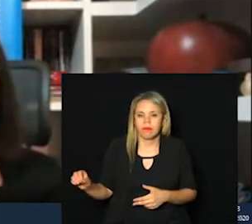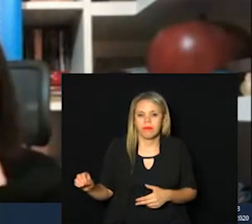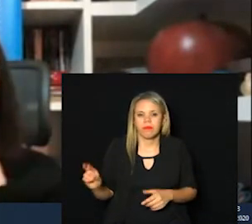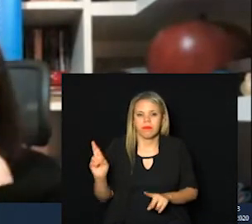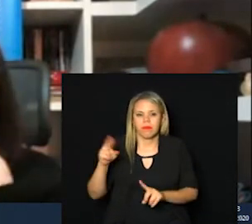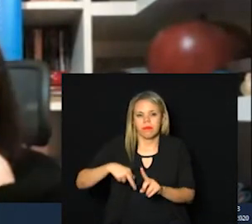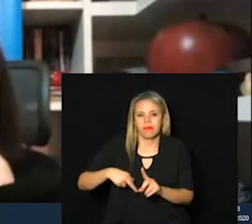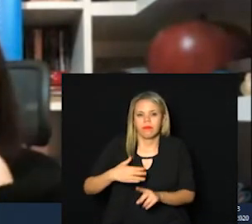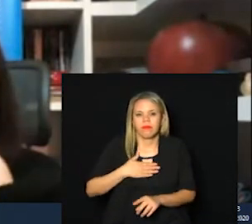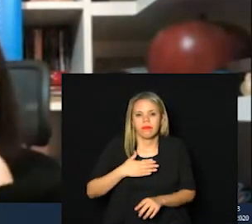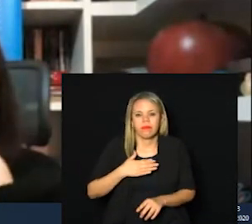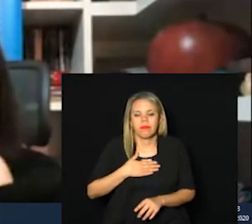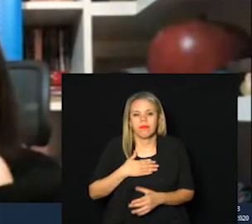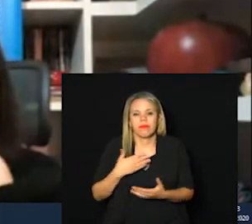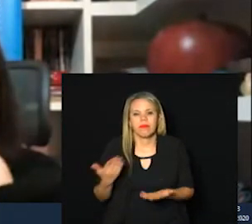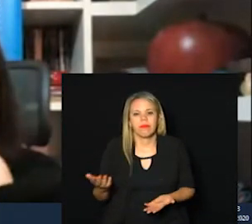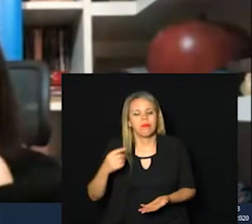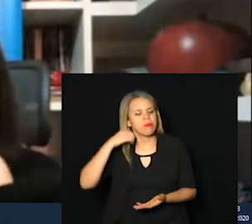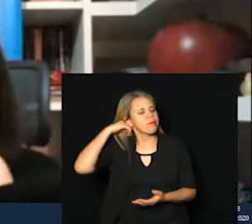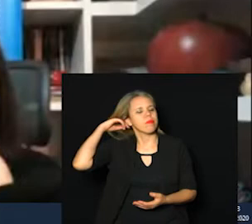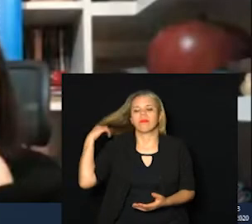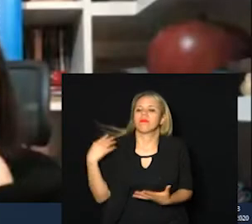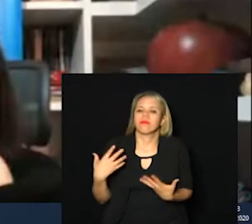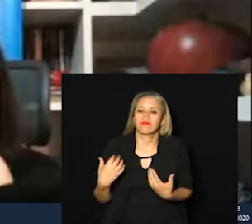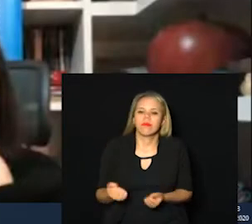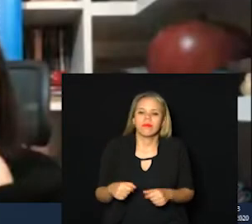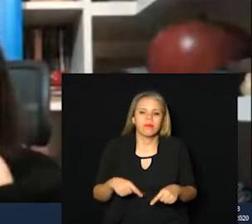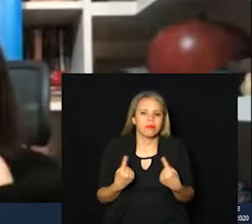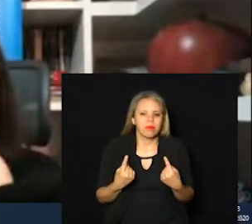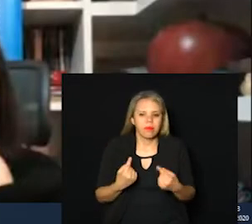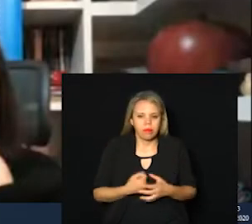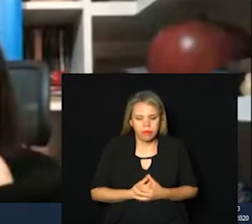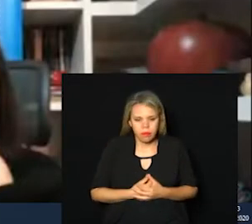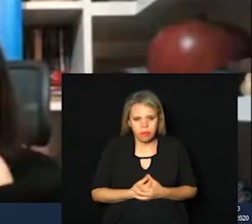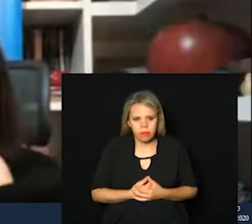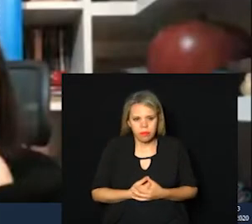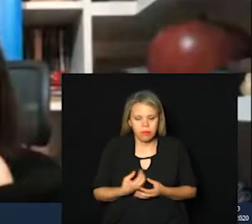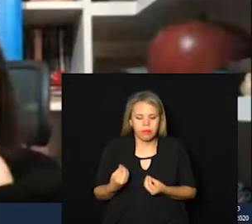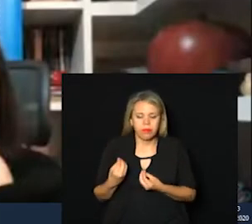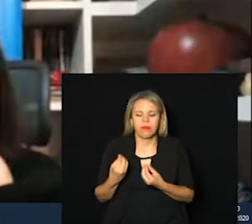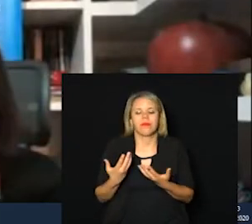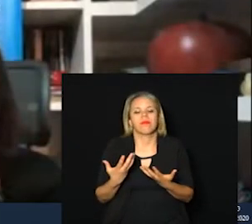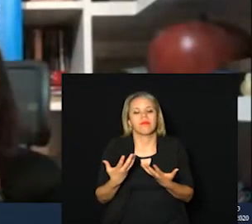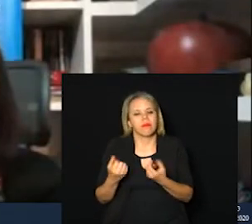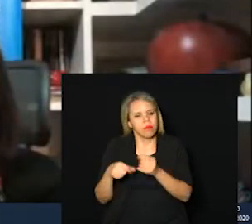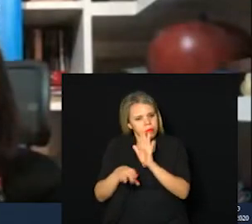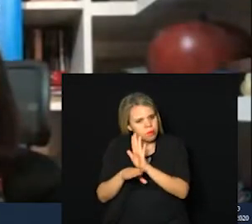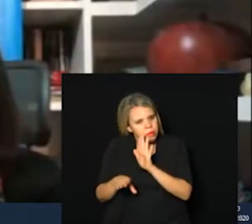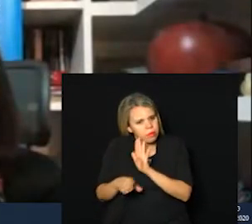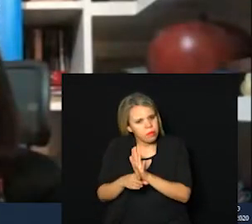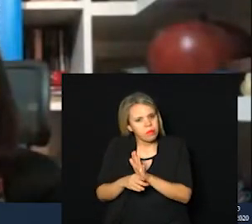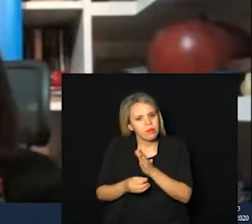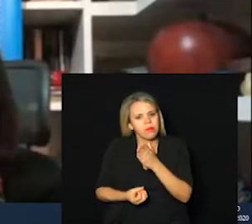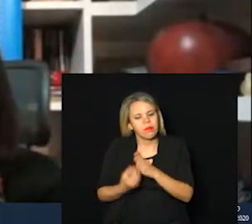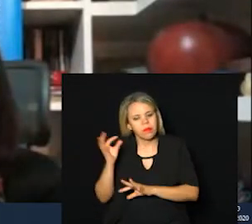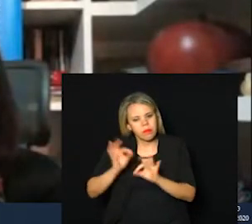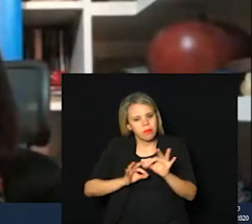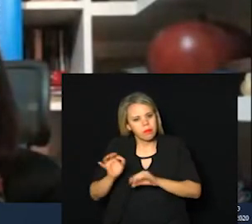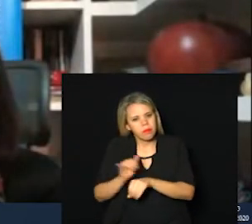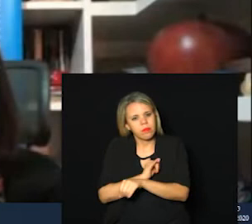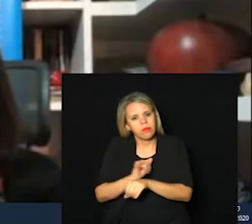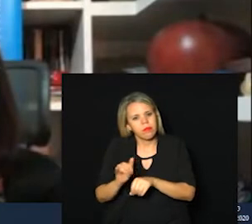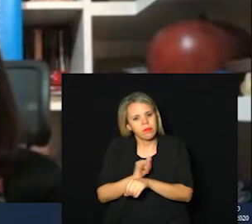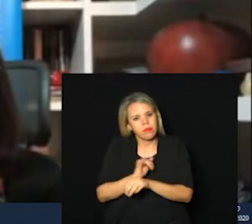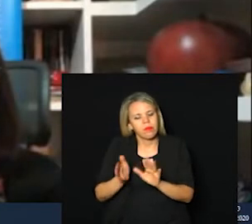referência para mim nesse sentido, né, de aceitar esses desafios, de se entregar, de reinventar e ser muito propositivo